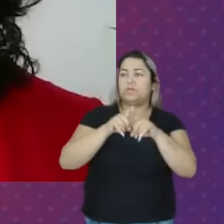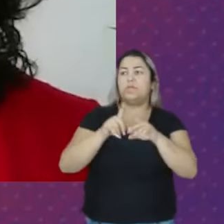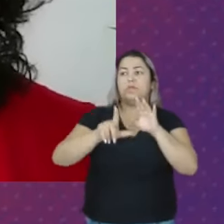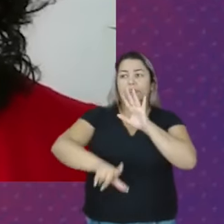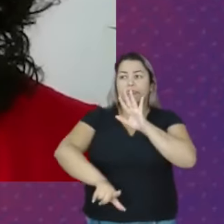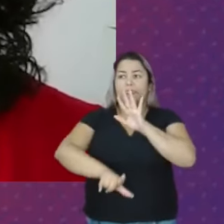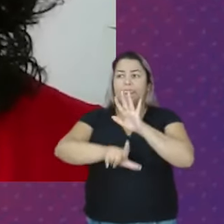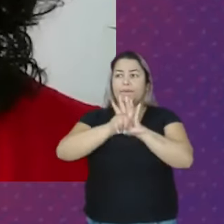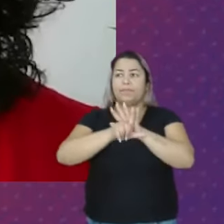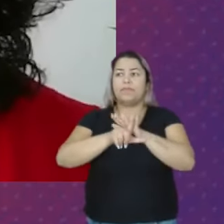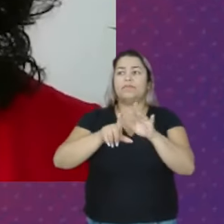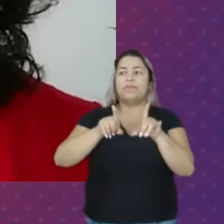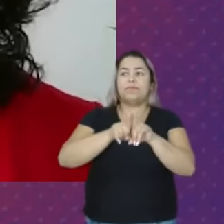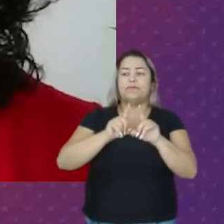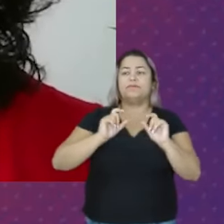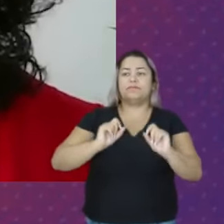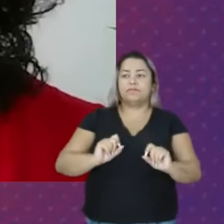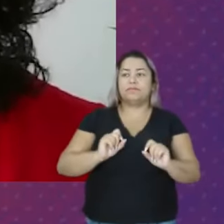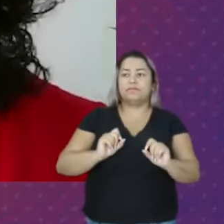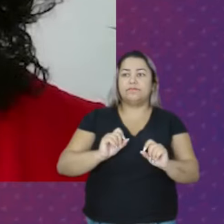recente e que traz, então,